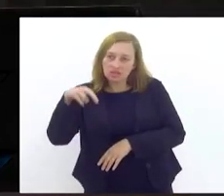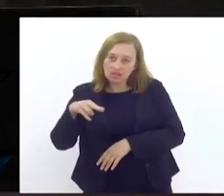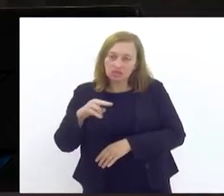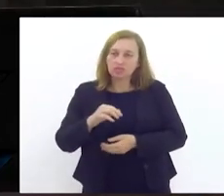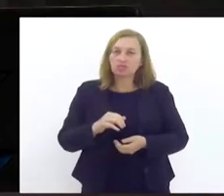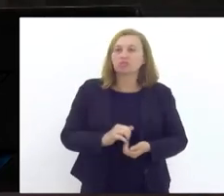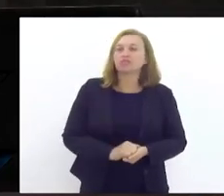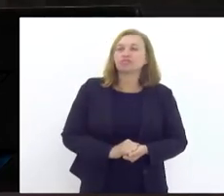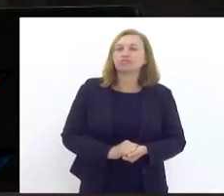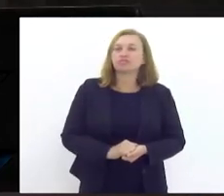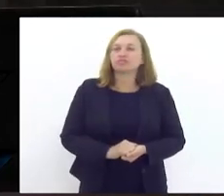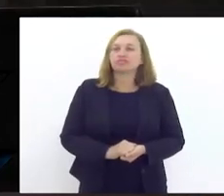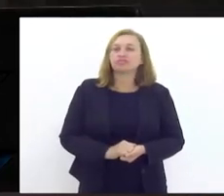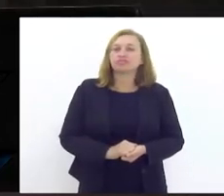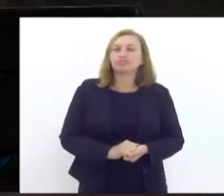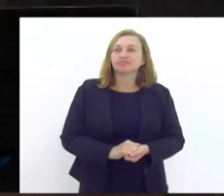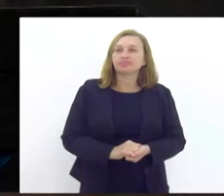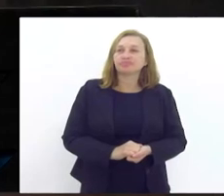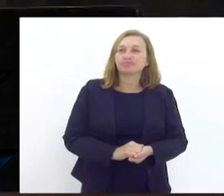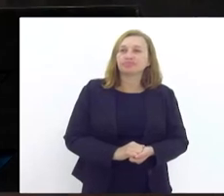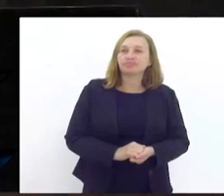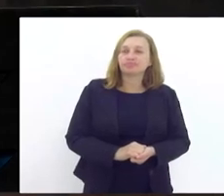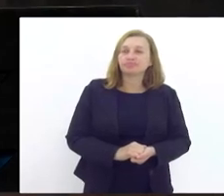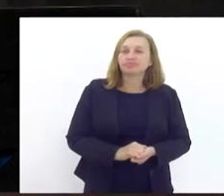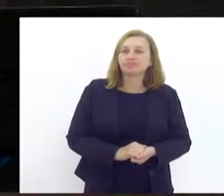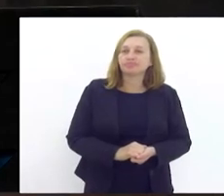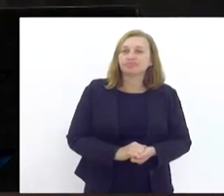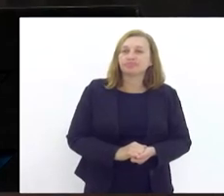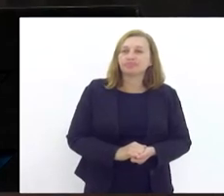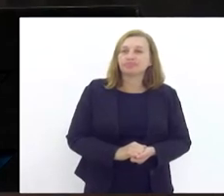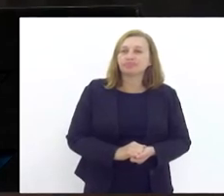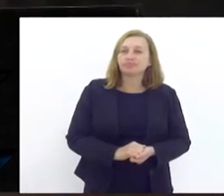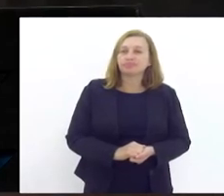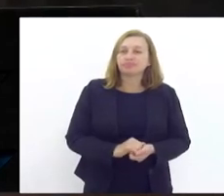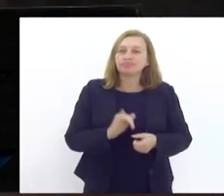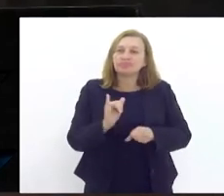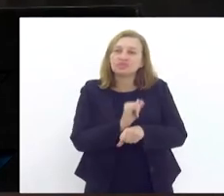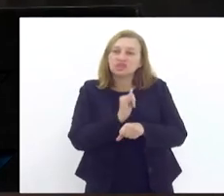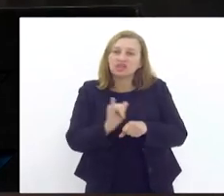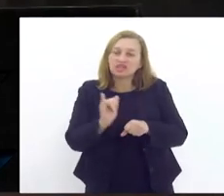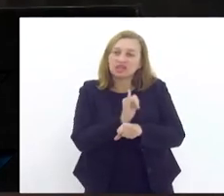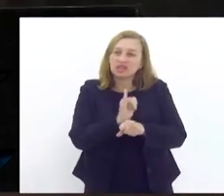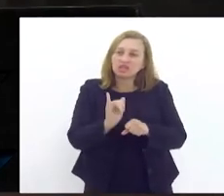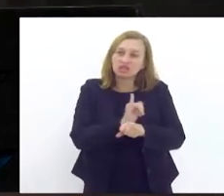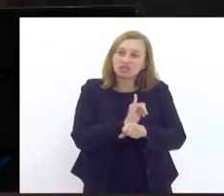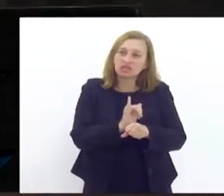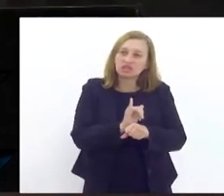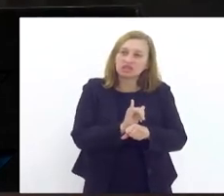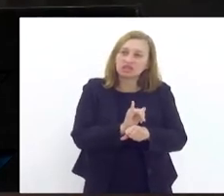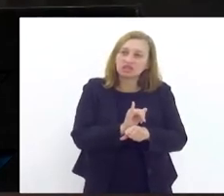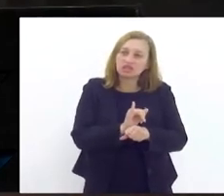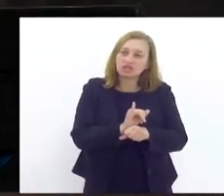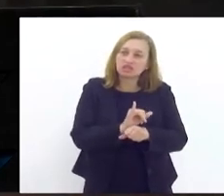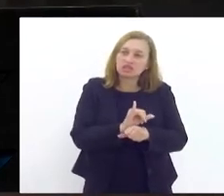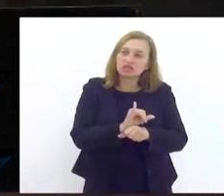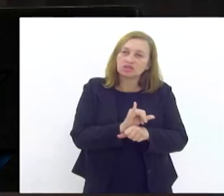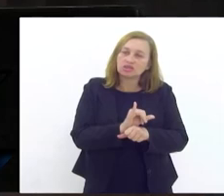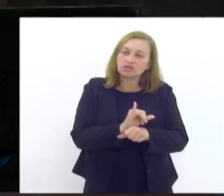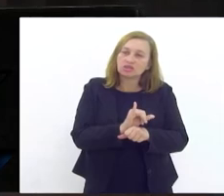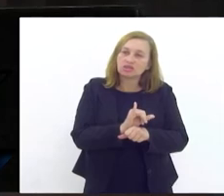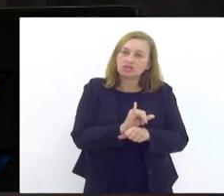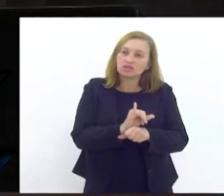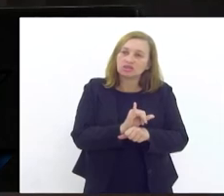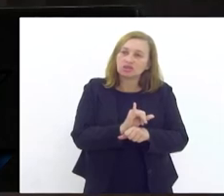prefeito levando numa tentativa torpe de como estratégia